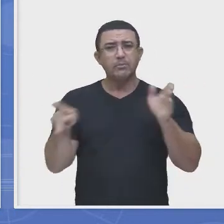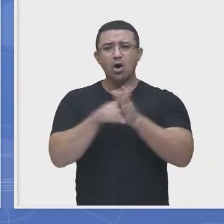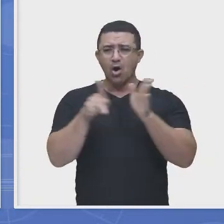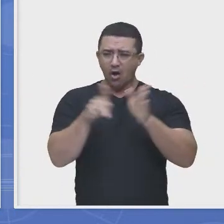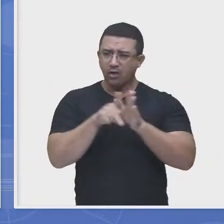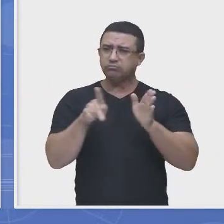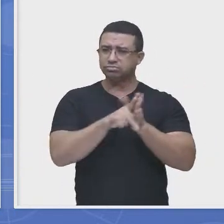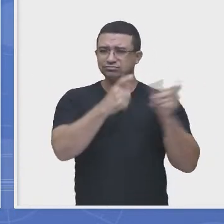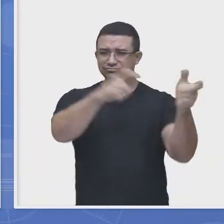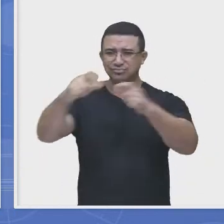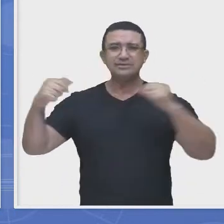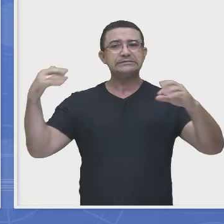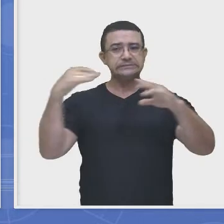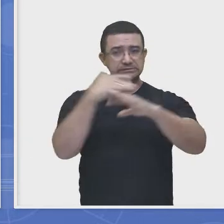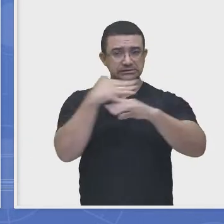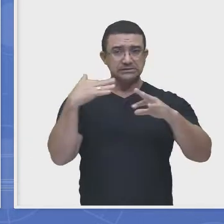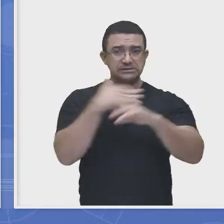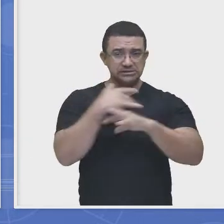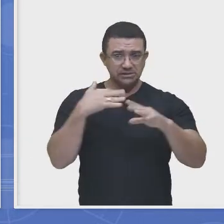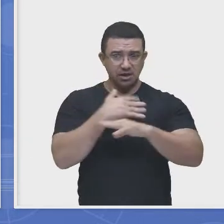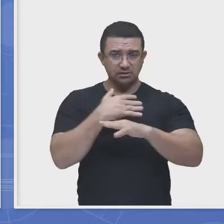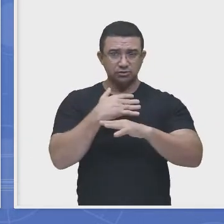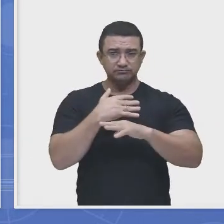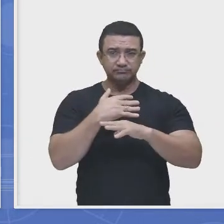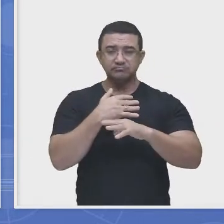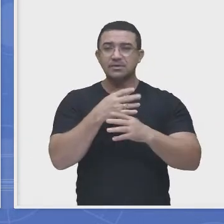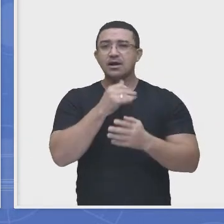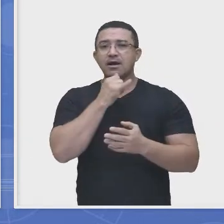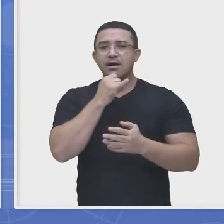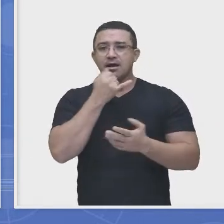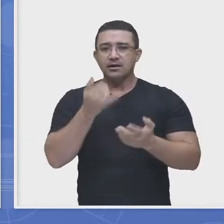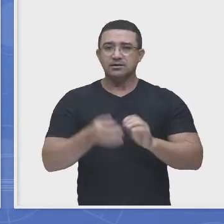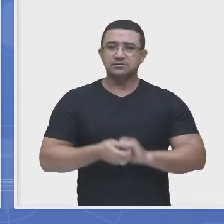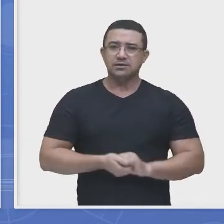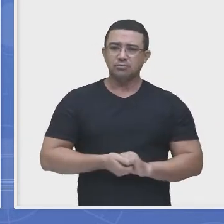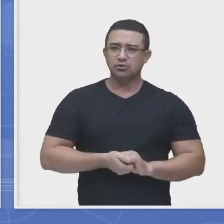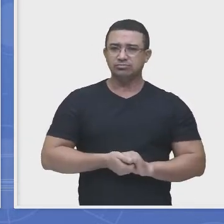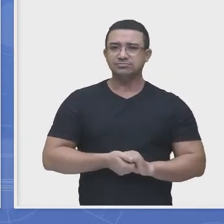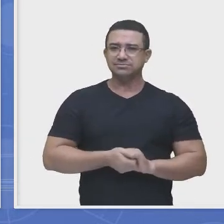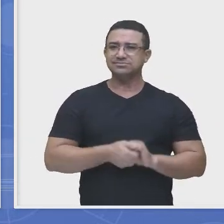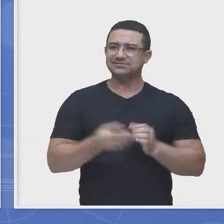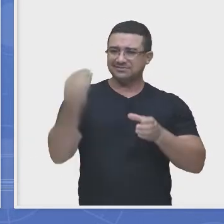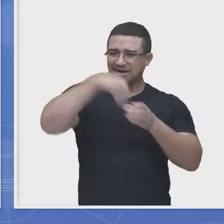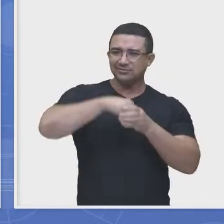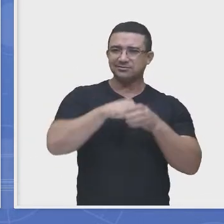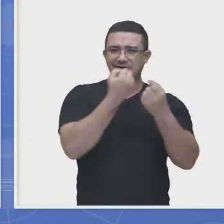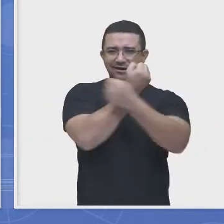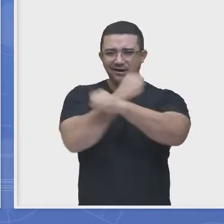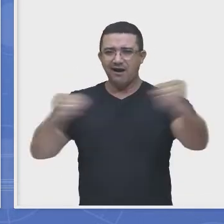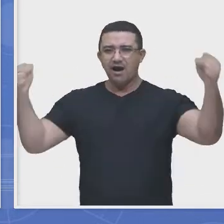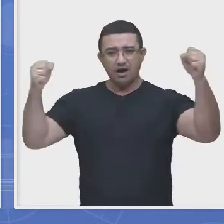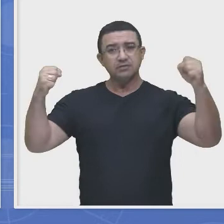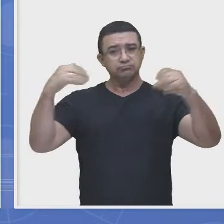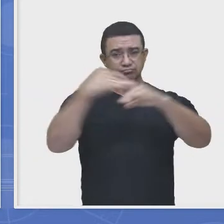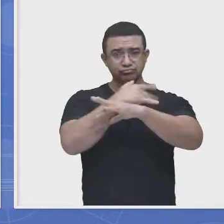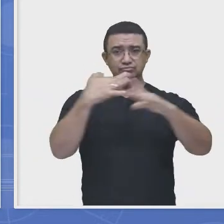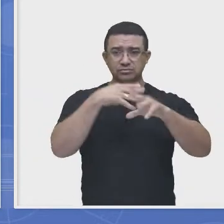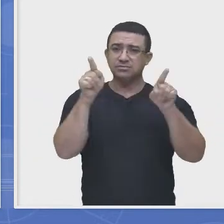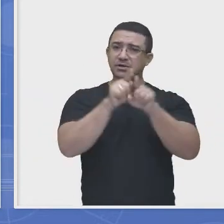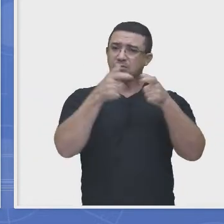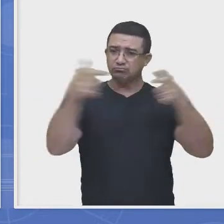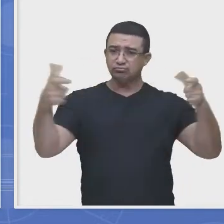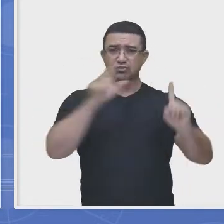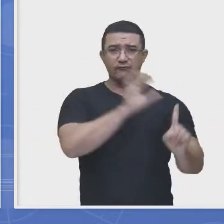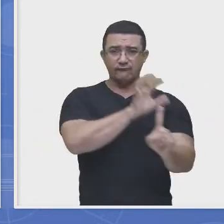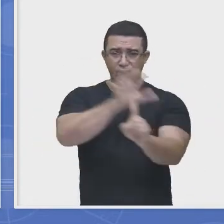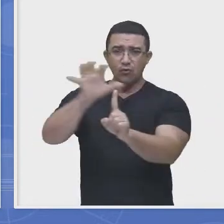De características nitidamente urbana, com marcada atuação nas grandes cidades, ela vem exercendo crescente influência também